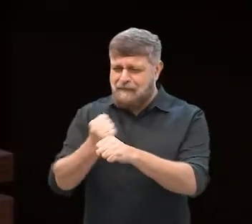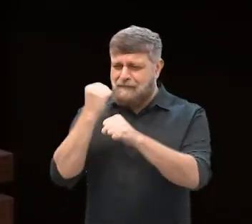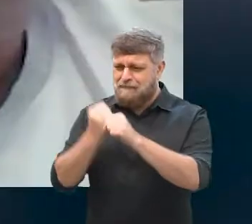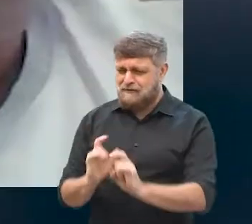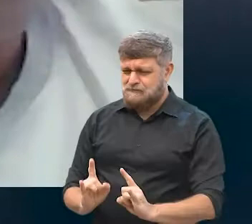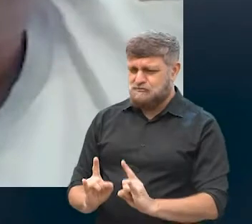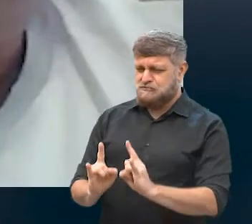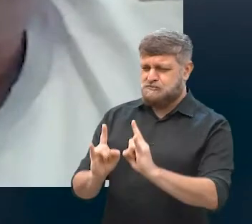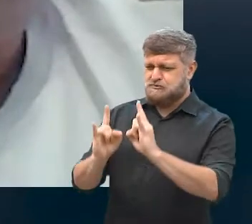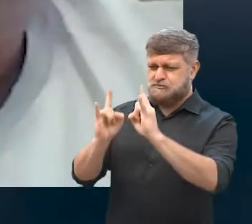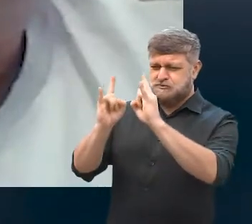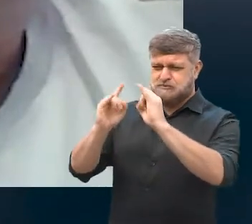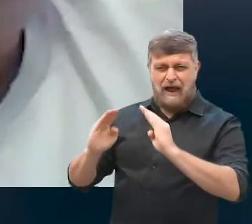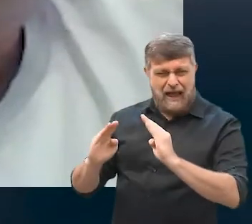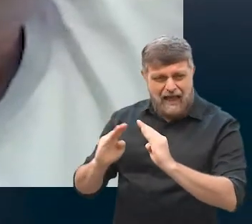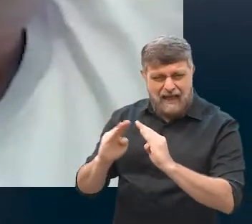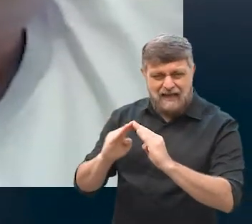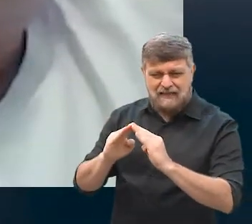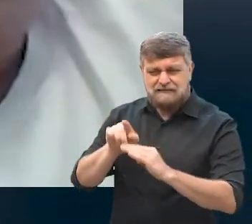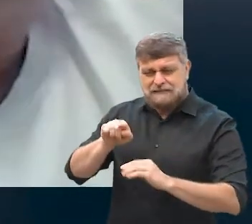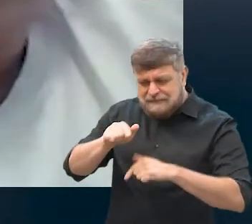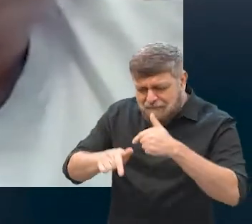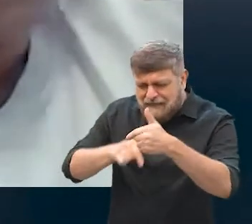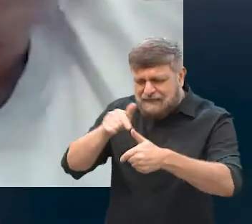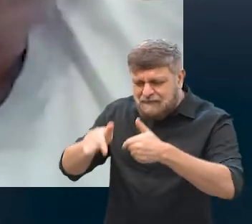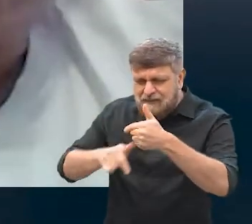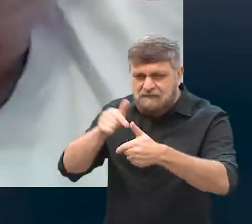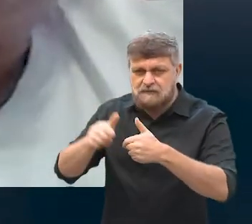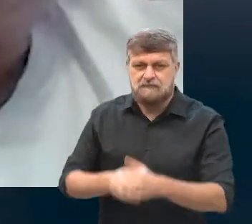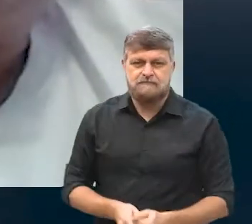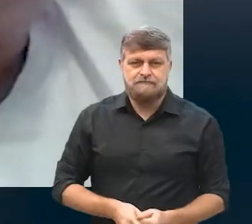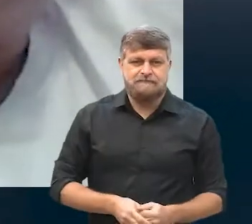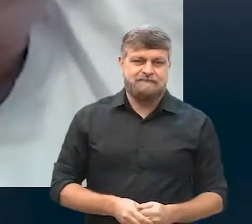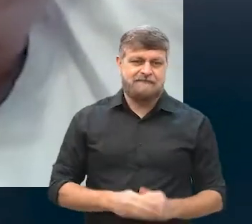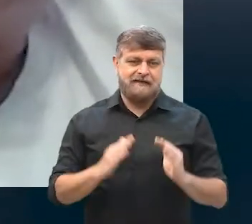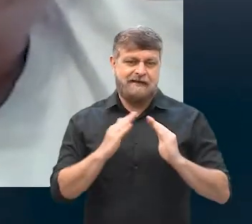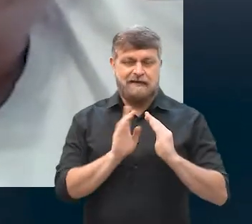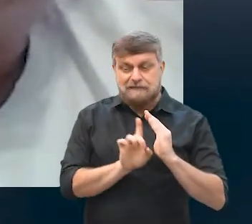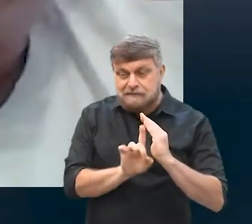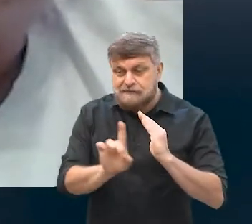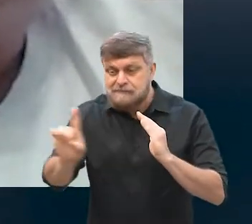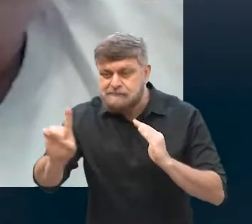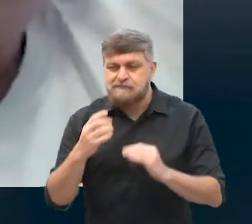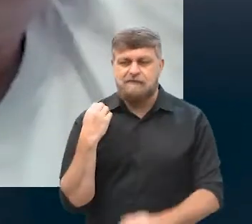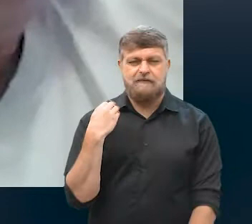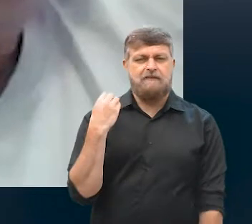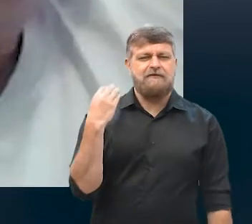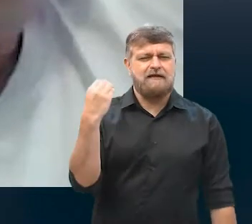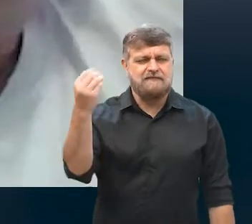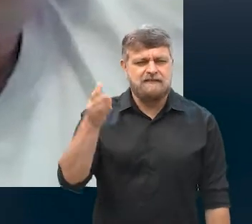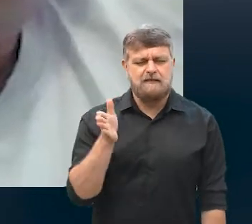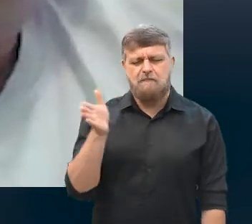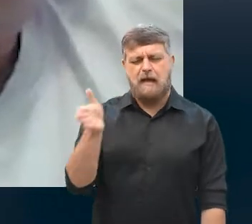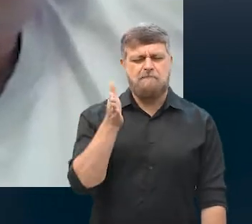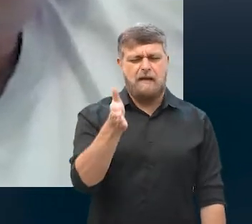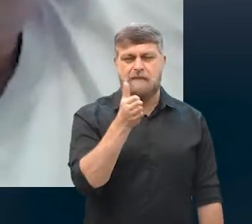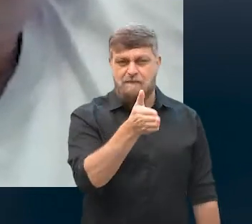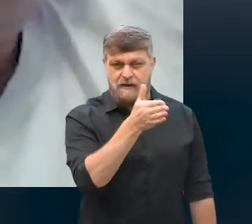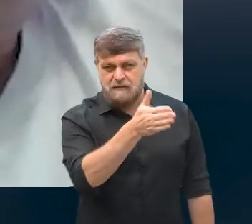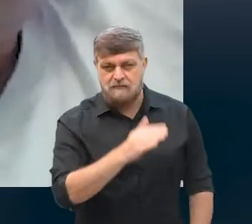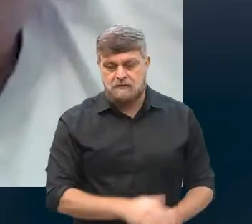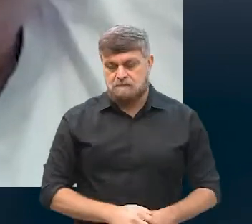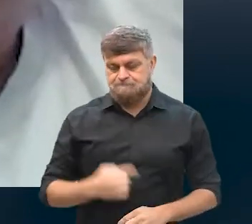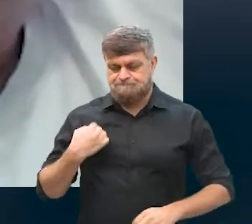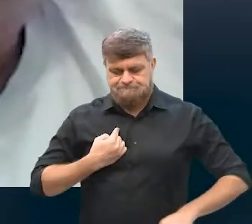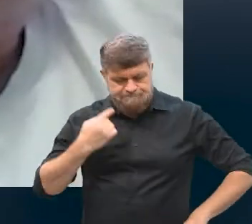obra, prestação de serviço. Então, o dia inteiro fora de casa, há muitos anos também viajando por trabalho, então isso